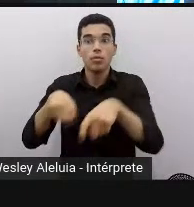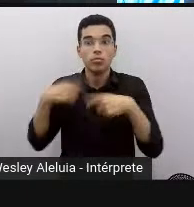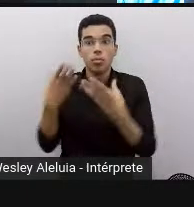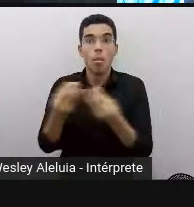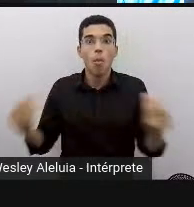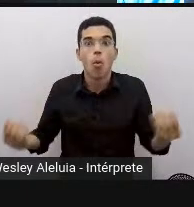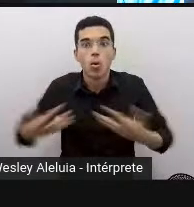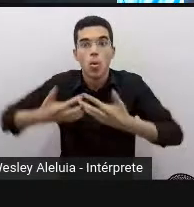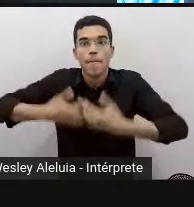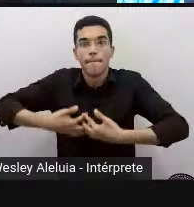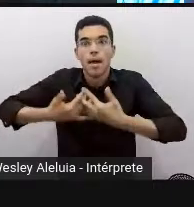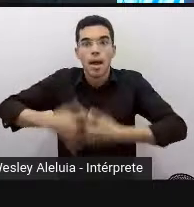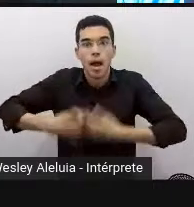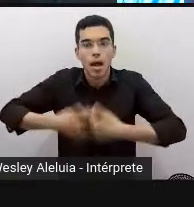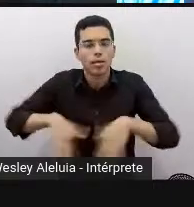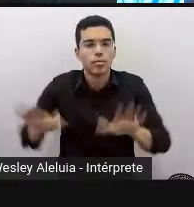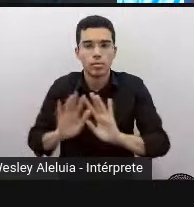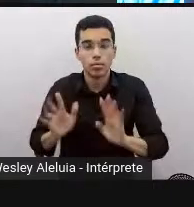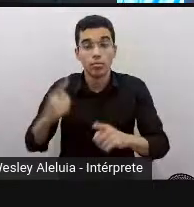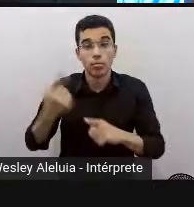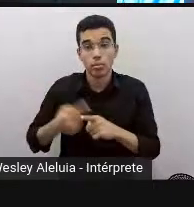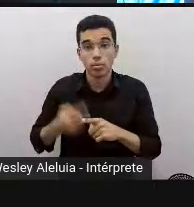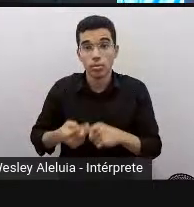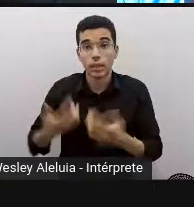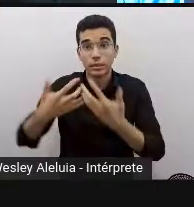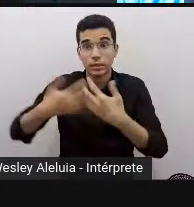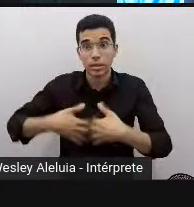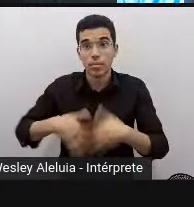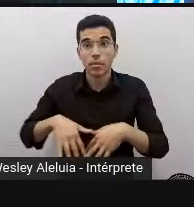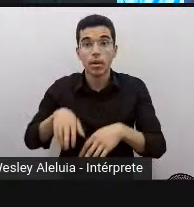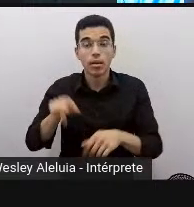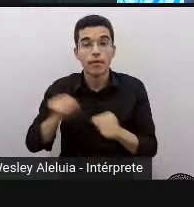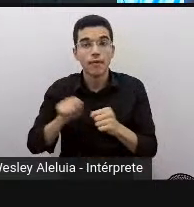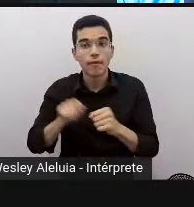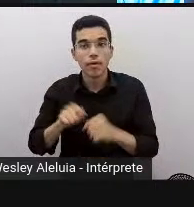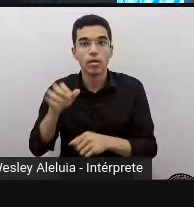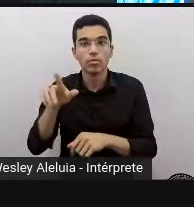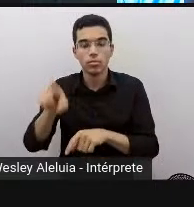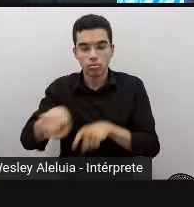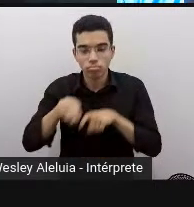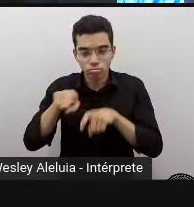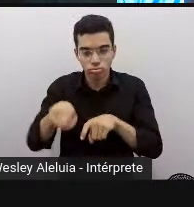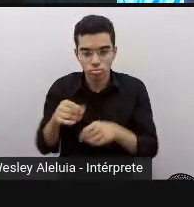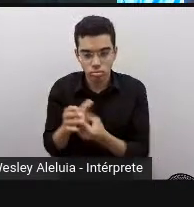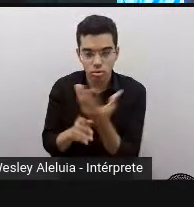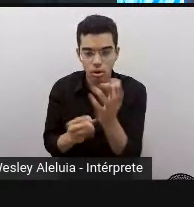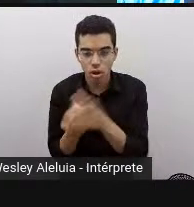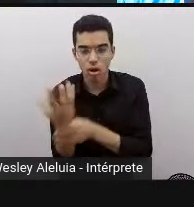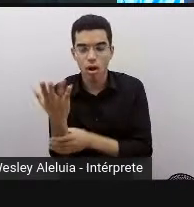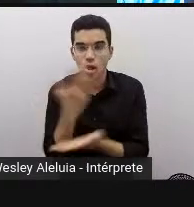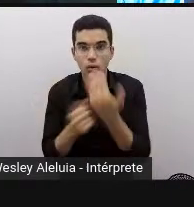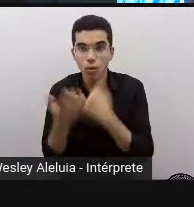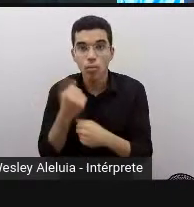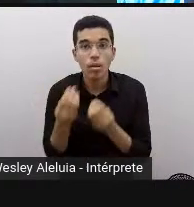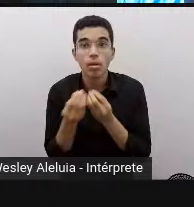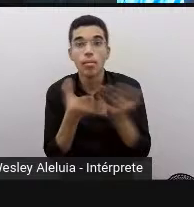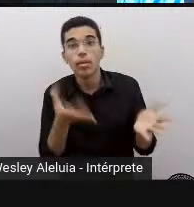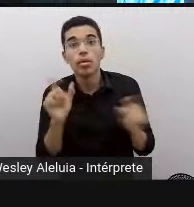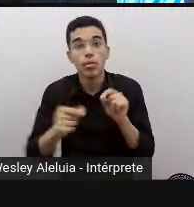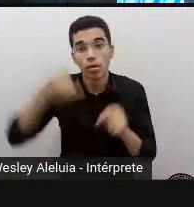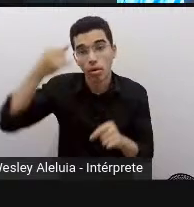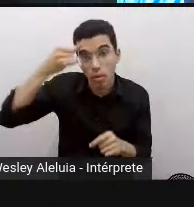e alimentos para a indústria e alimentos para exportação. A alimentação da população brasileira, que realmente come o alimento,